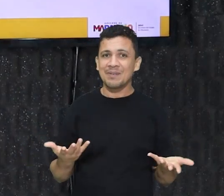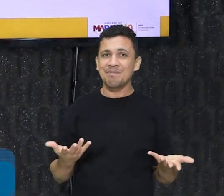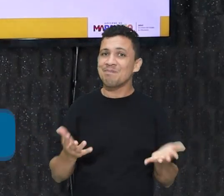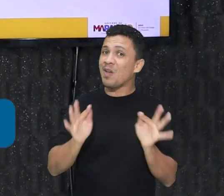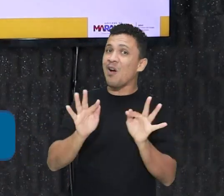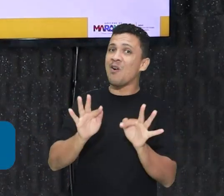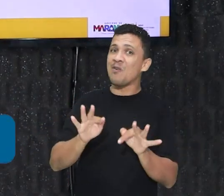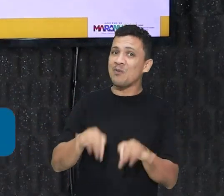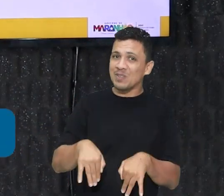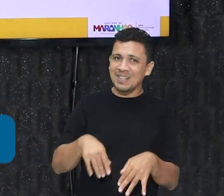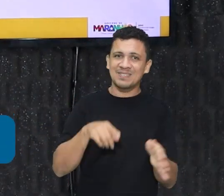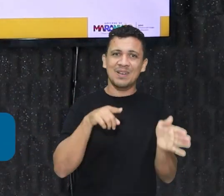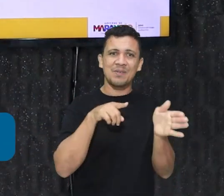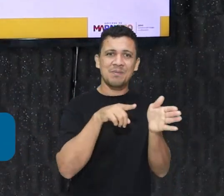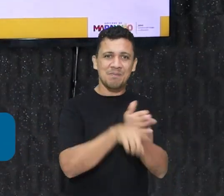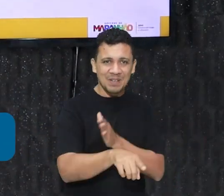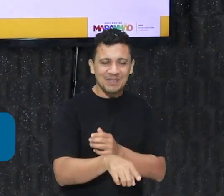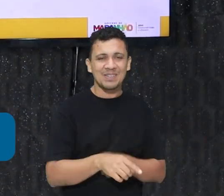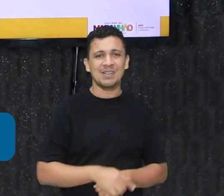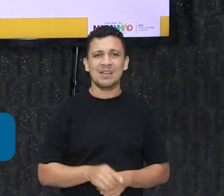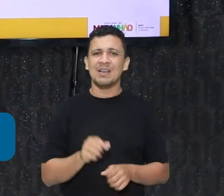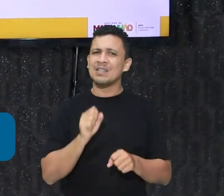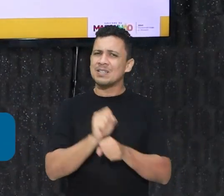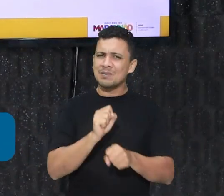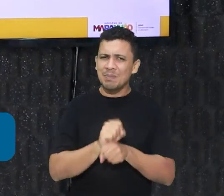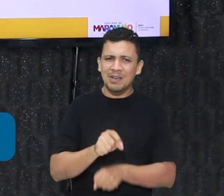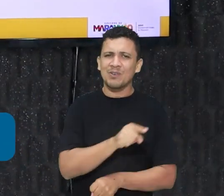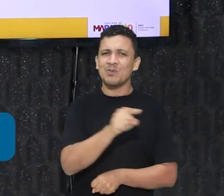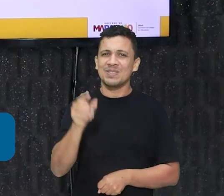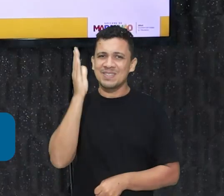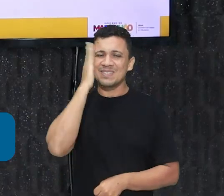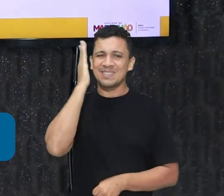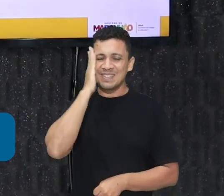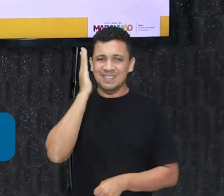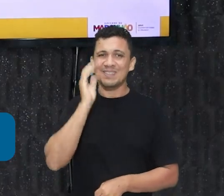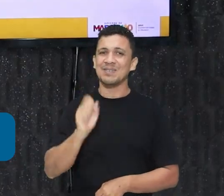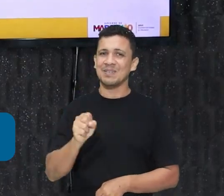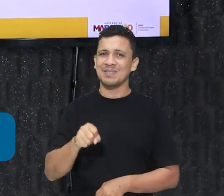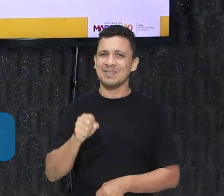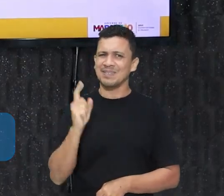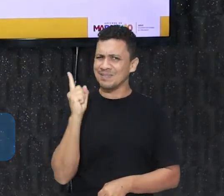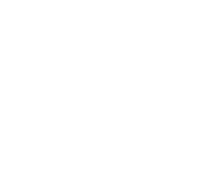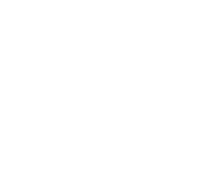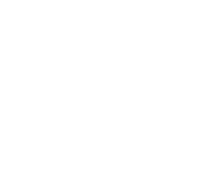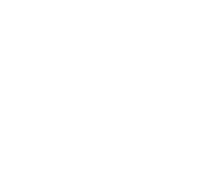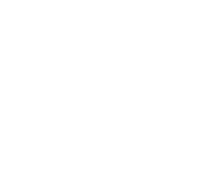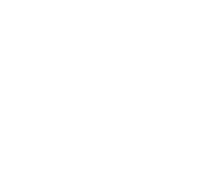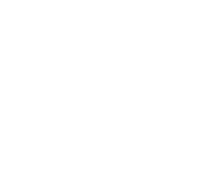finalizando mais um vídeo, espero que vocês tenham entendido, com certeza sim. Compliquei?